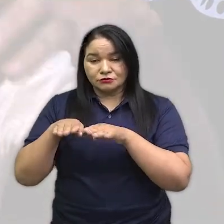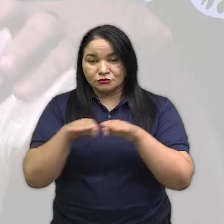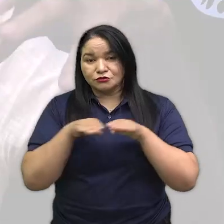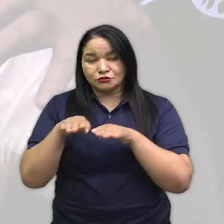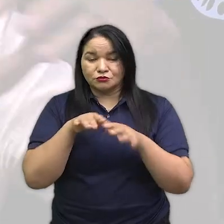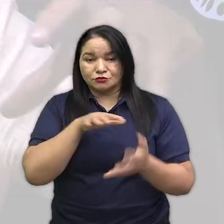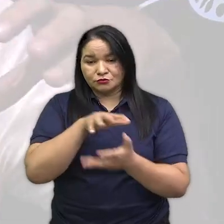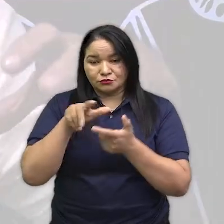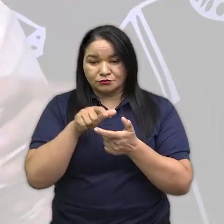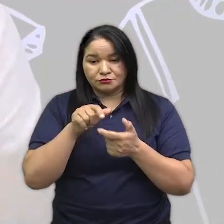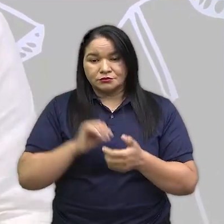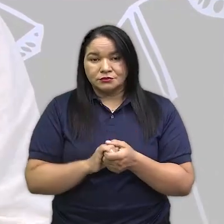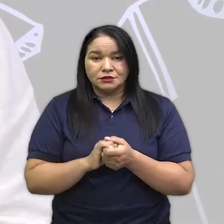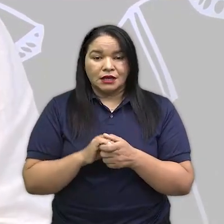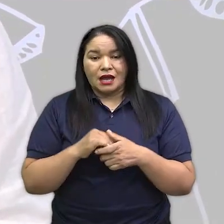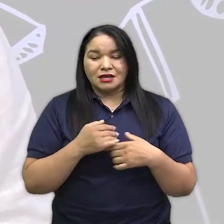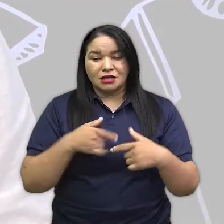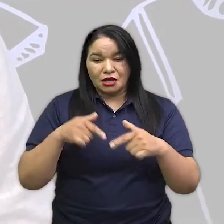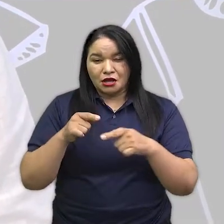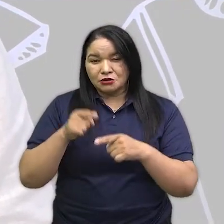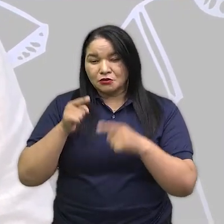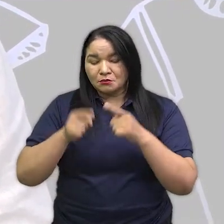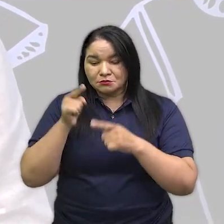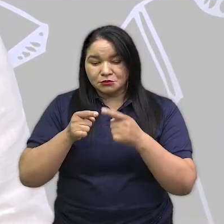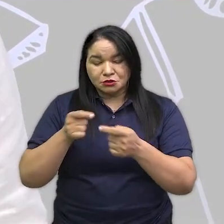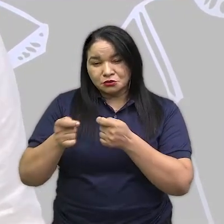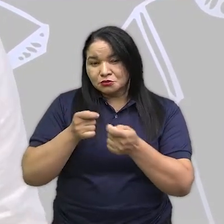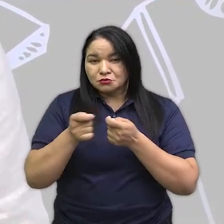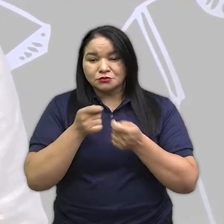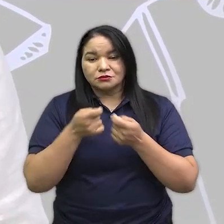que dominam essa questão